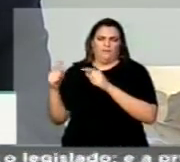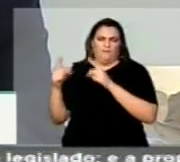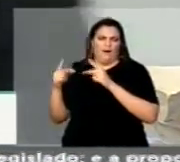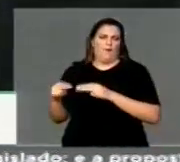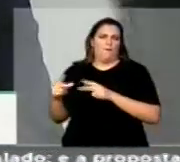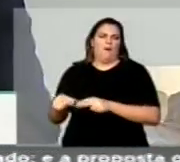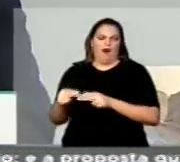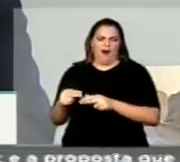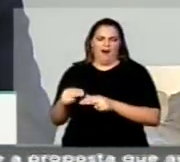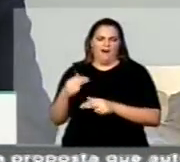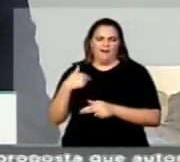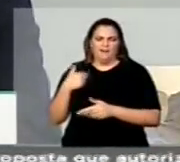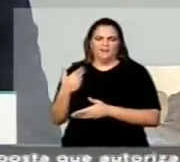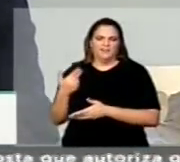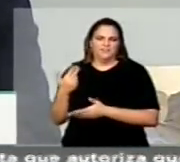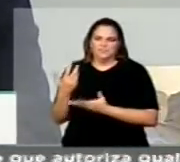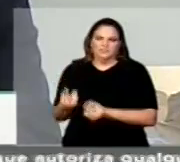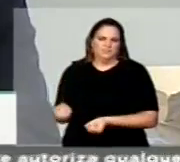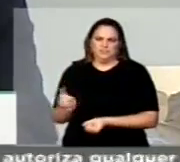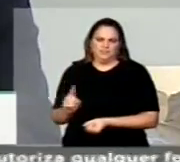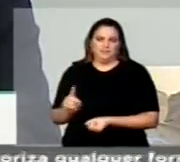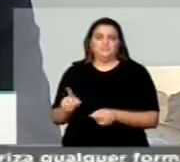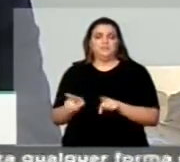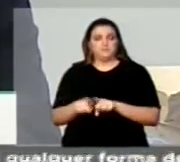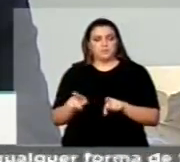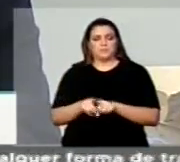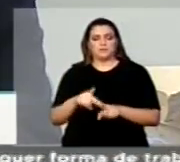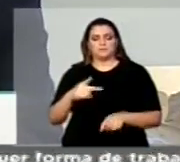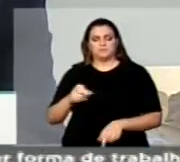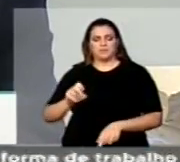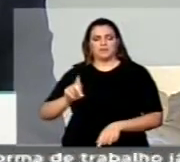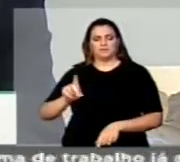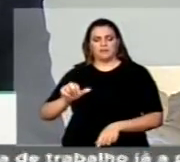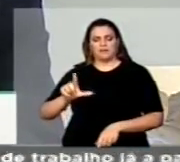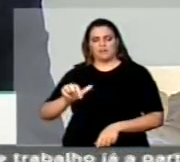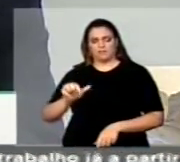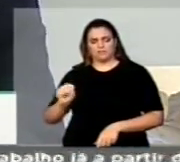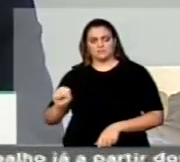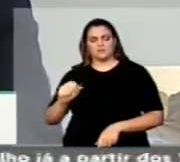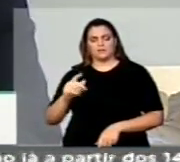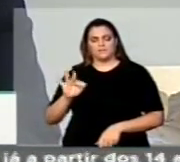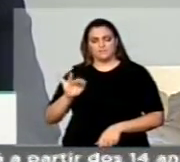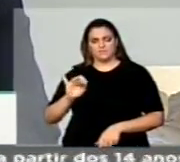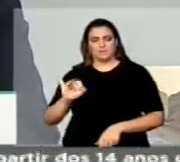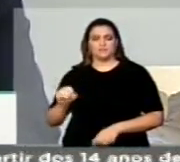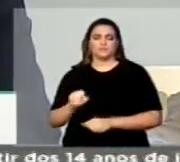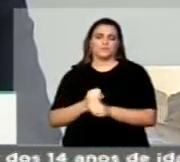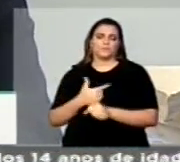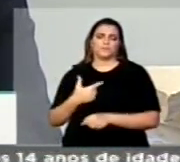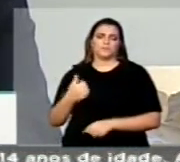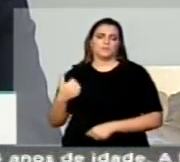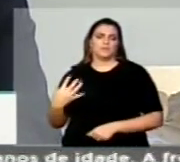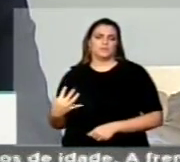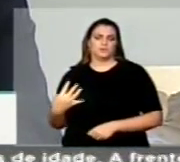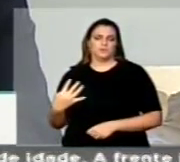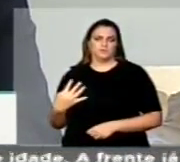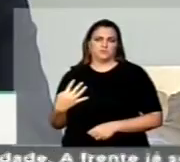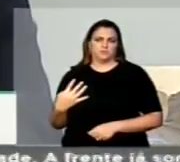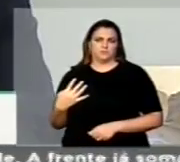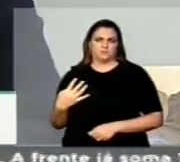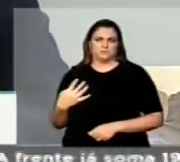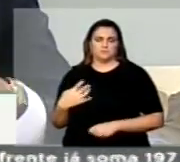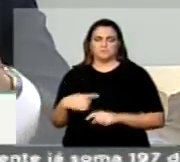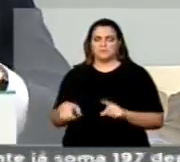rejeição, inclusive as pedaladas fiscais no âmbito de 2014, objeto da condenação do Tribunal de Contas, ainda não votado por essa